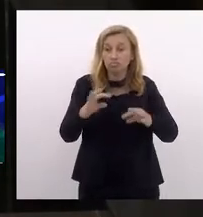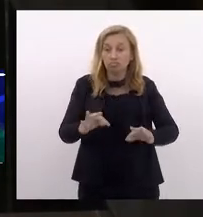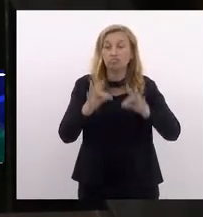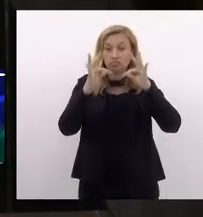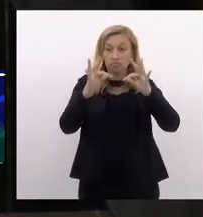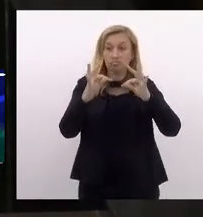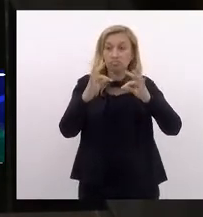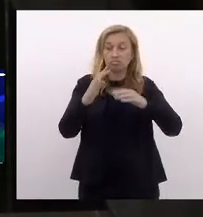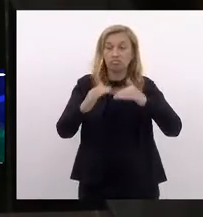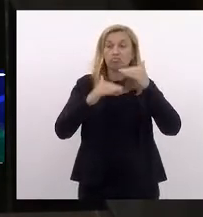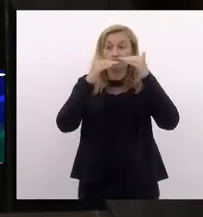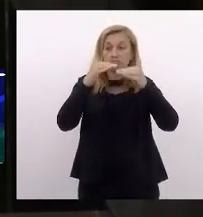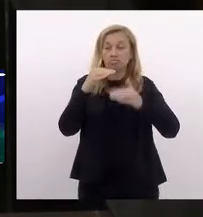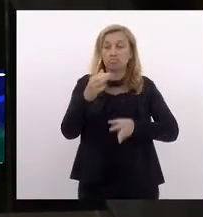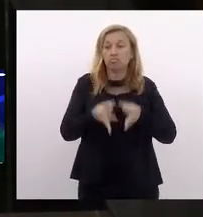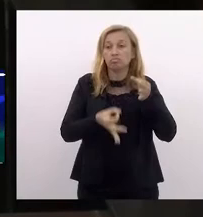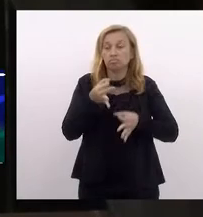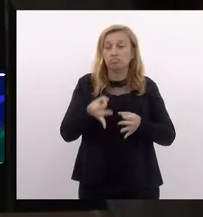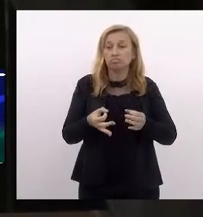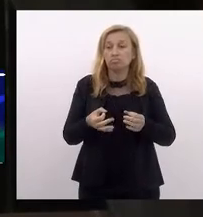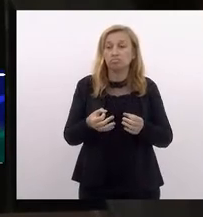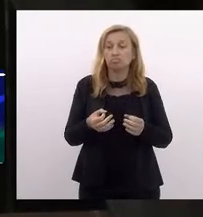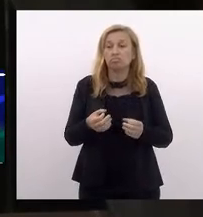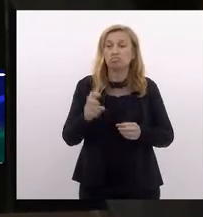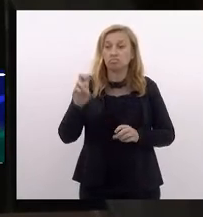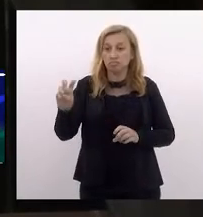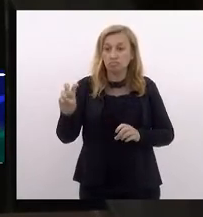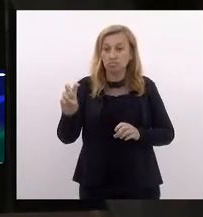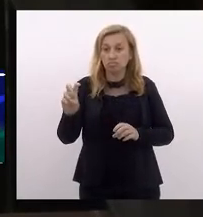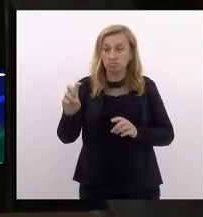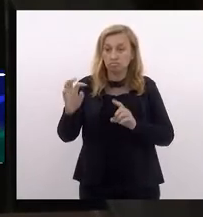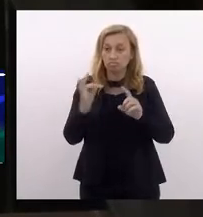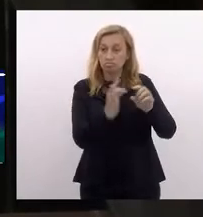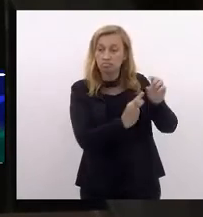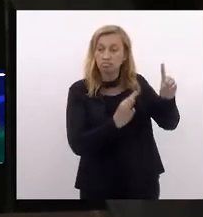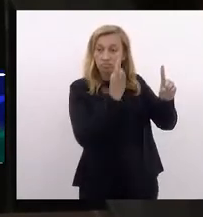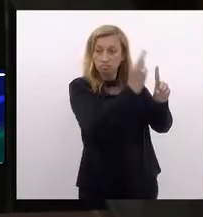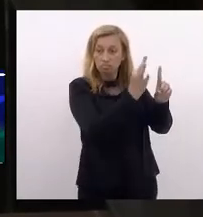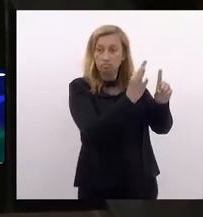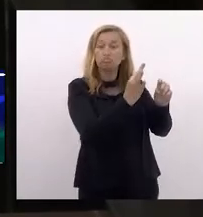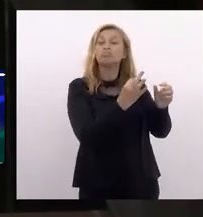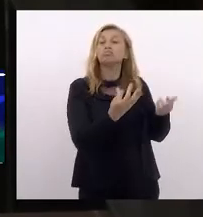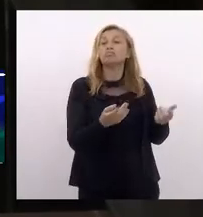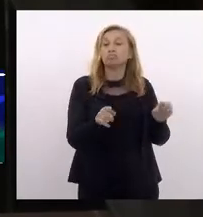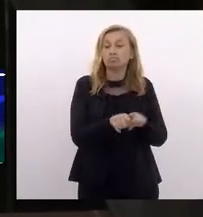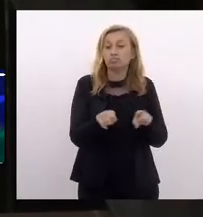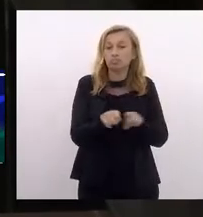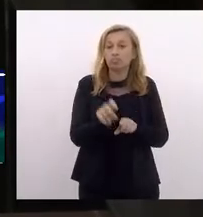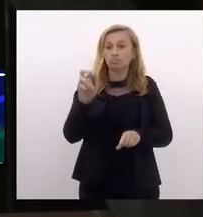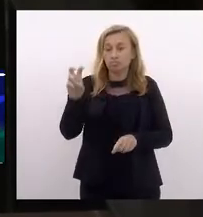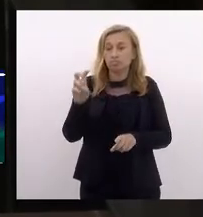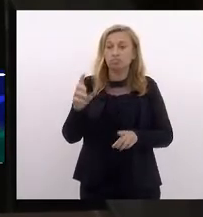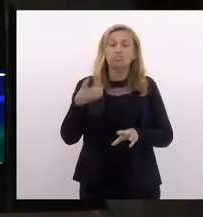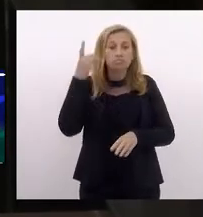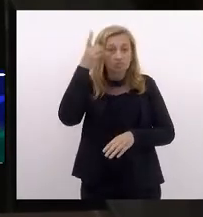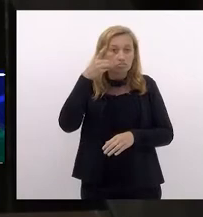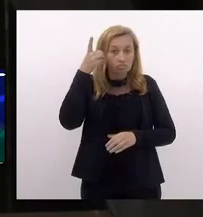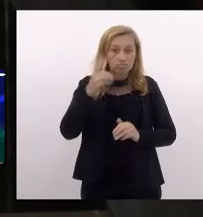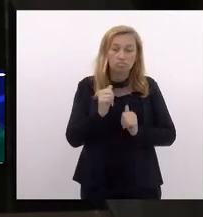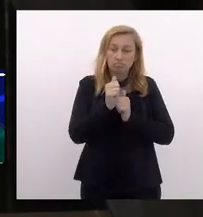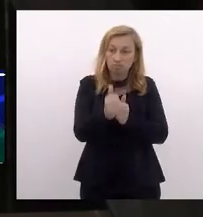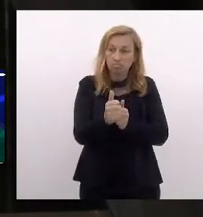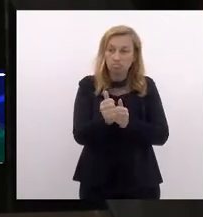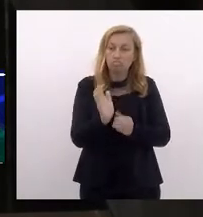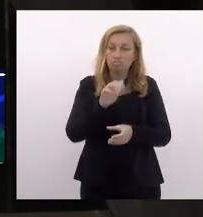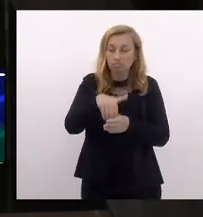tanto os tipos de vagadores quantos cinco deputados foram unânimes em acompanhar né